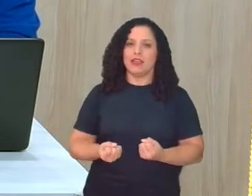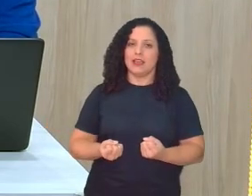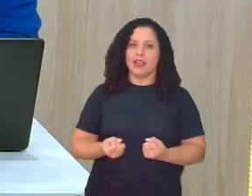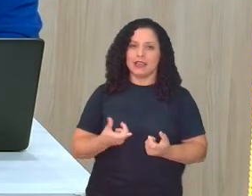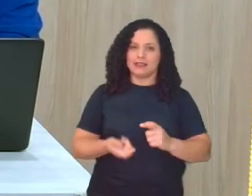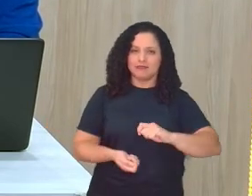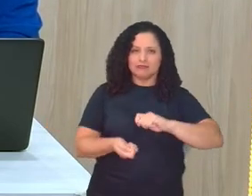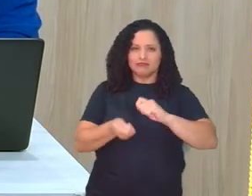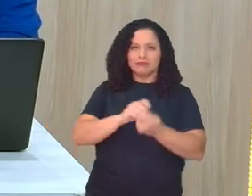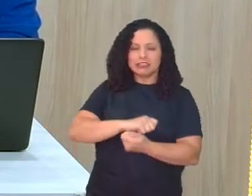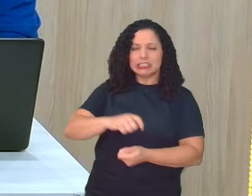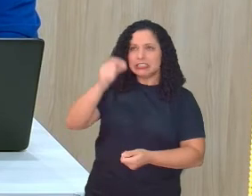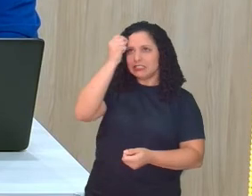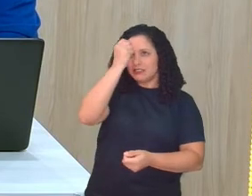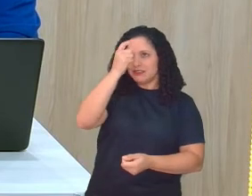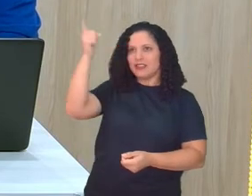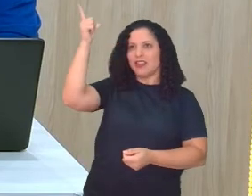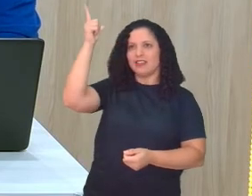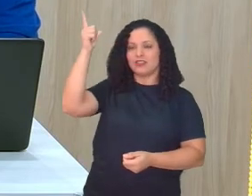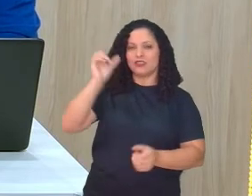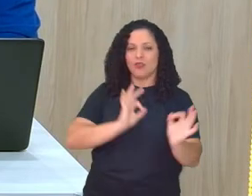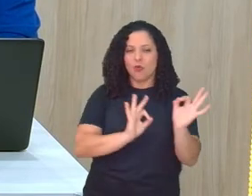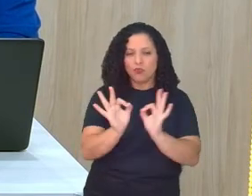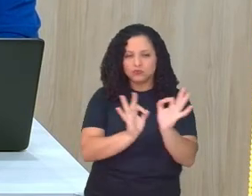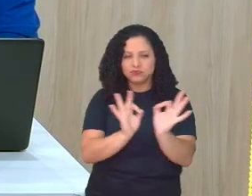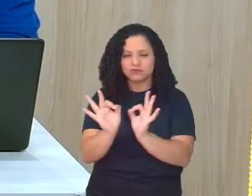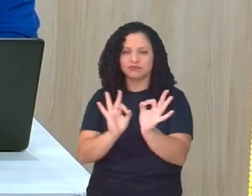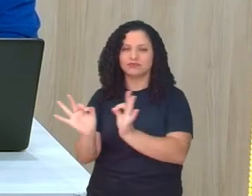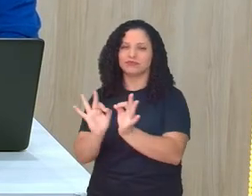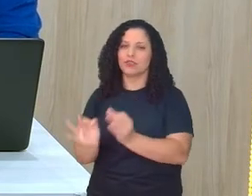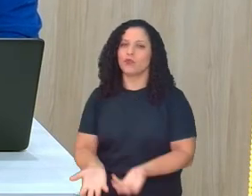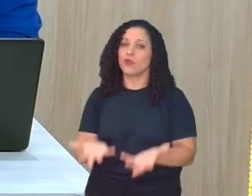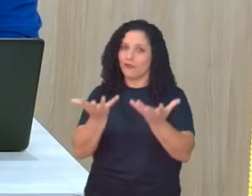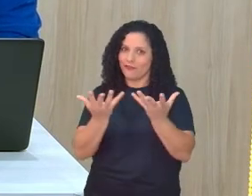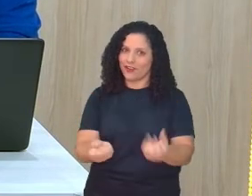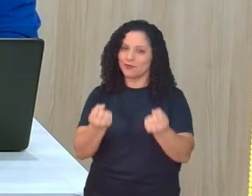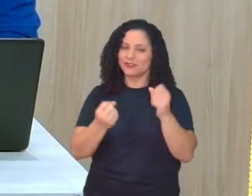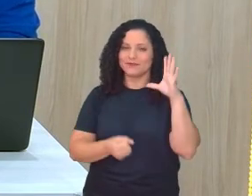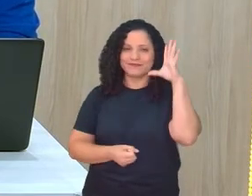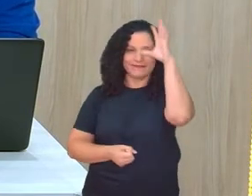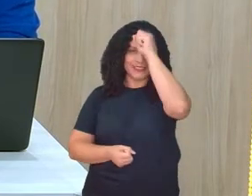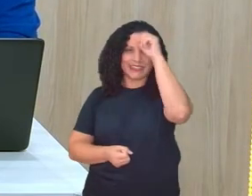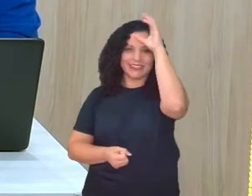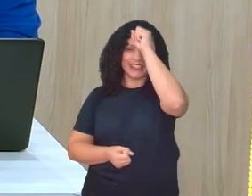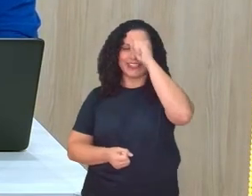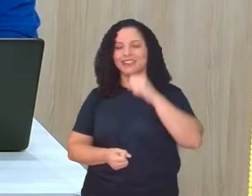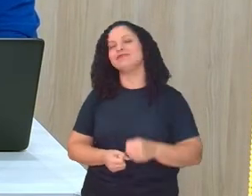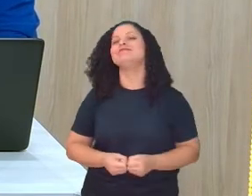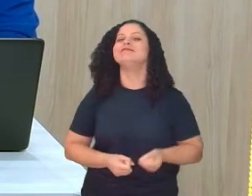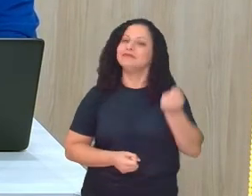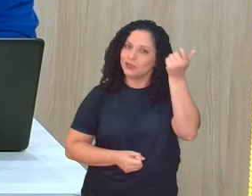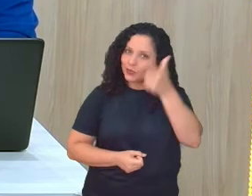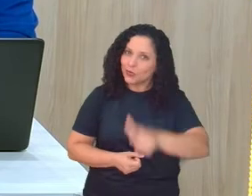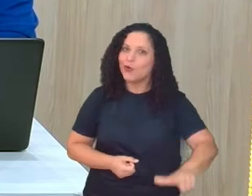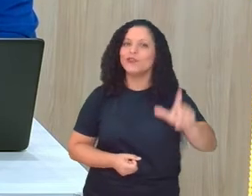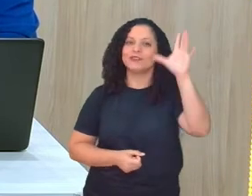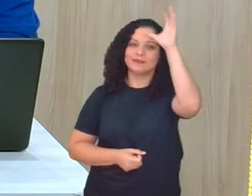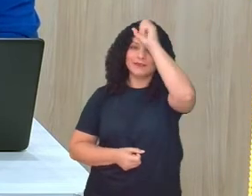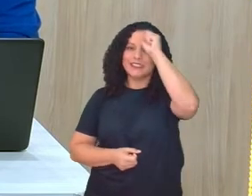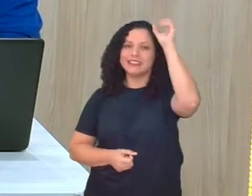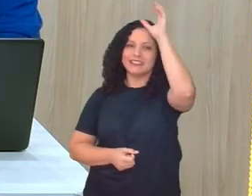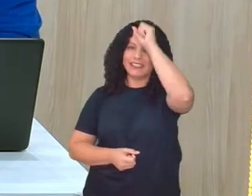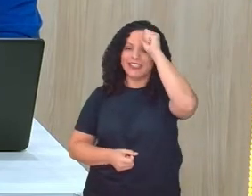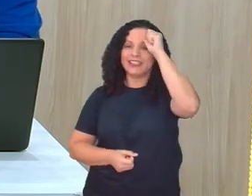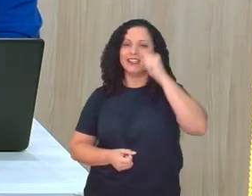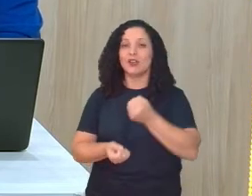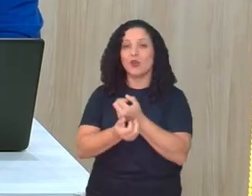de ideia e construção novamente. Então vamos aprender, reaprender e